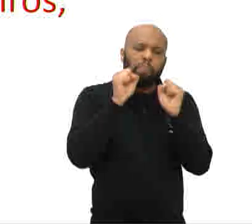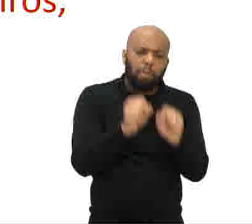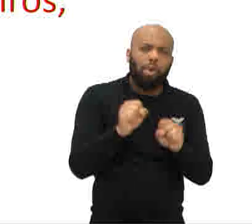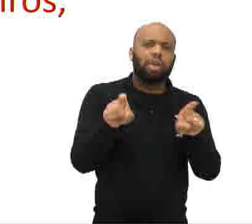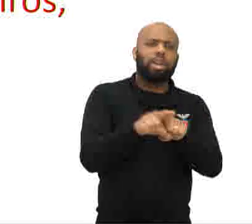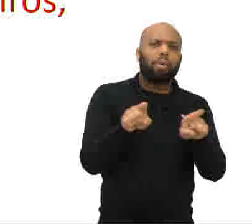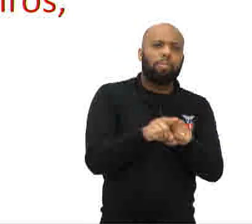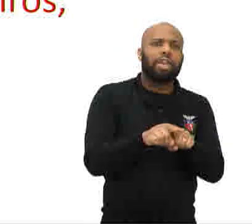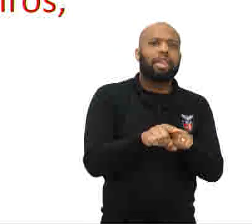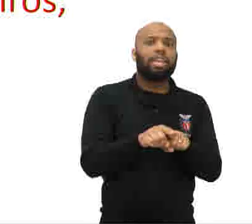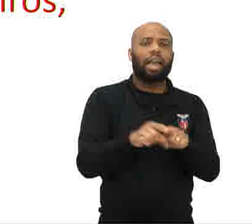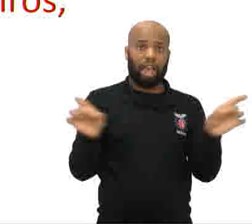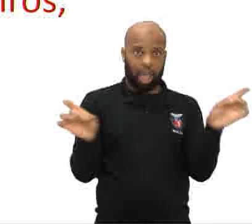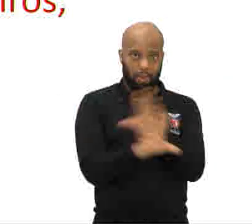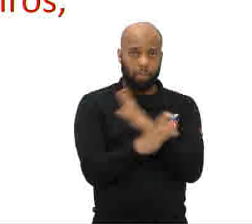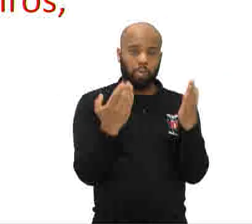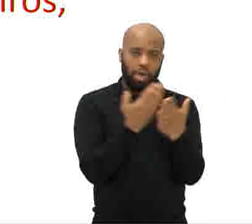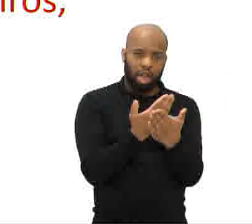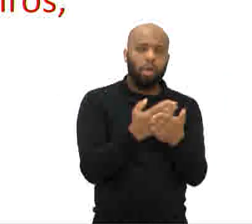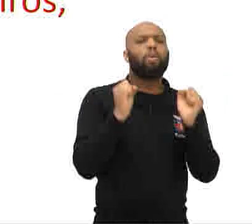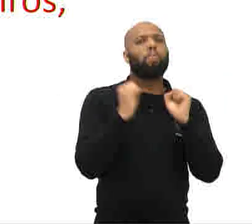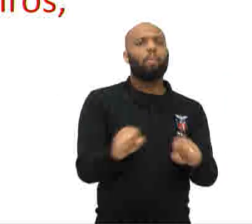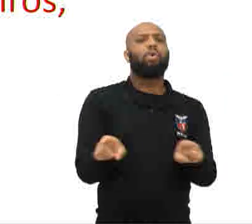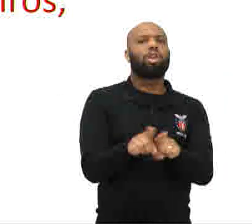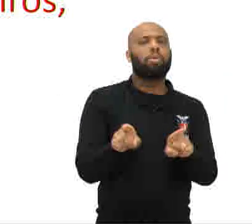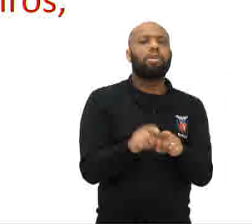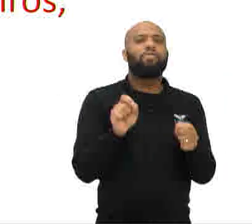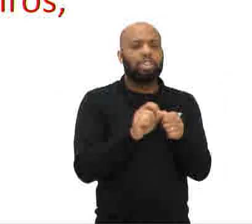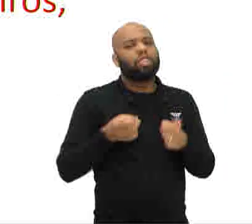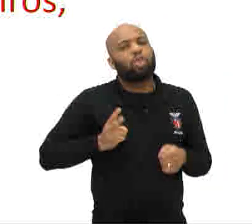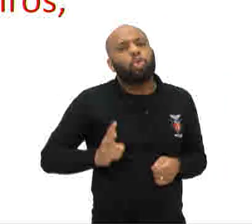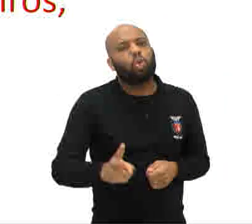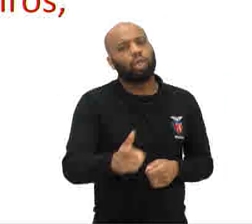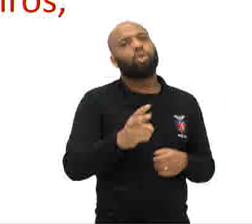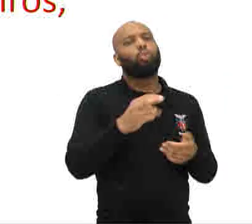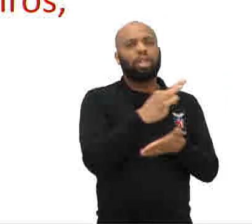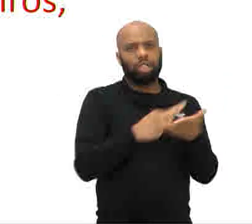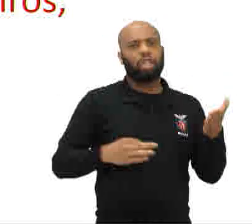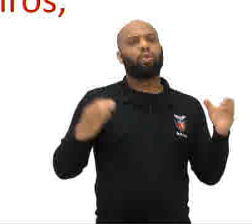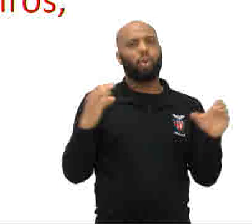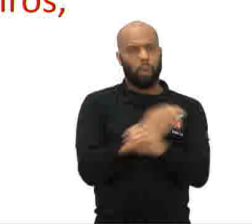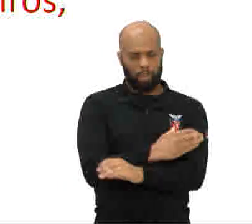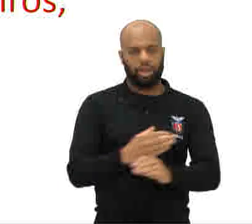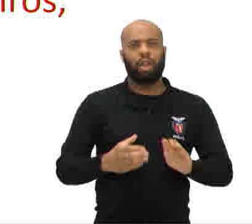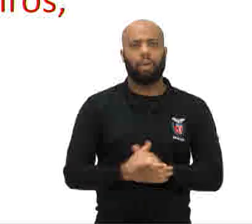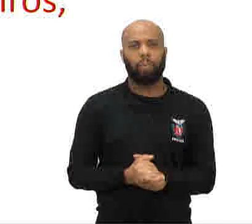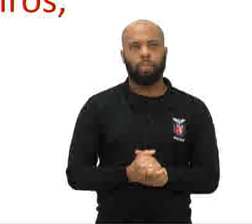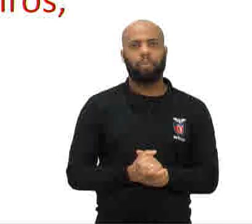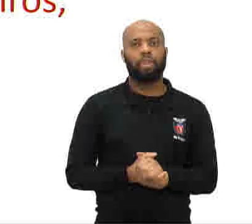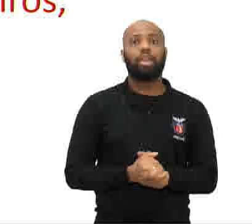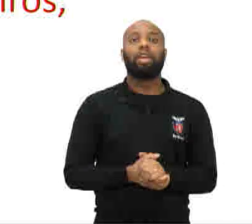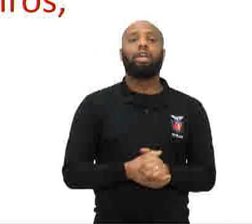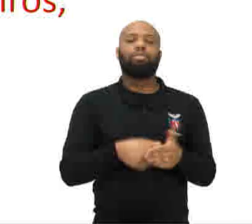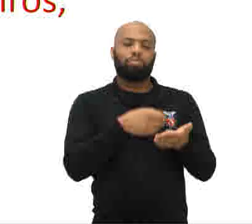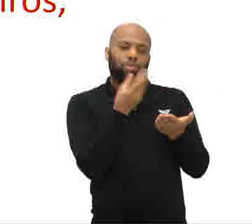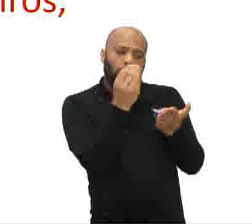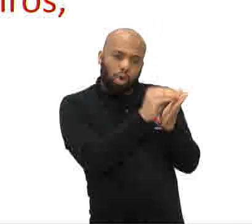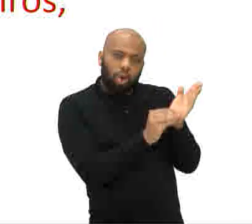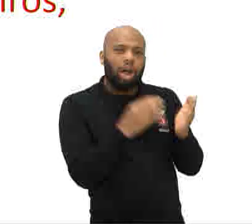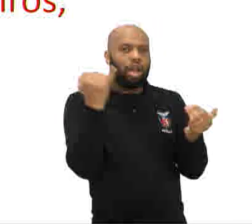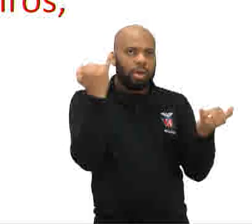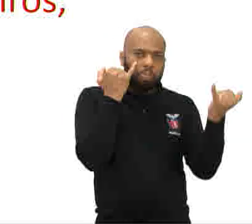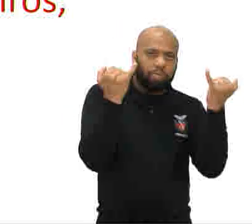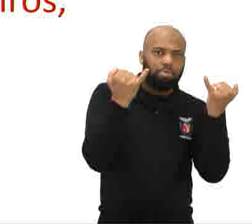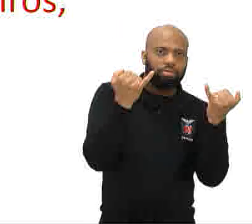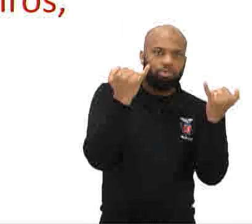podem, terminando a aula aqui, dar sequência ali no texto de vocês e ampliar o que vocês colocaram. Então, relatar a importância